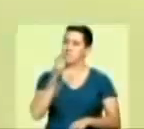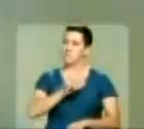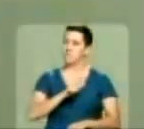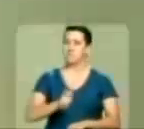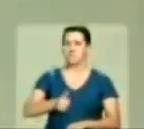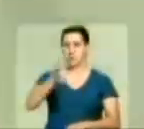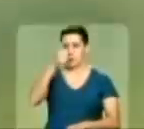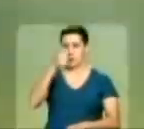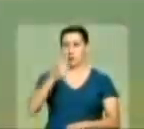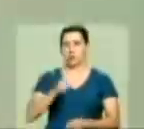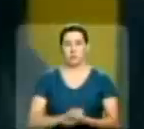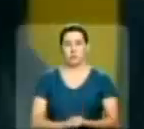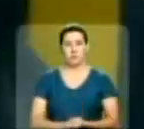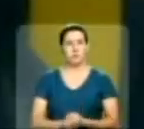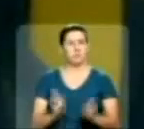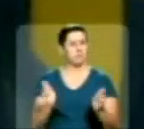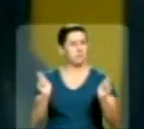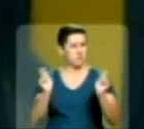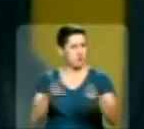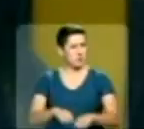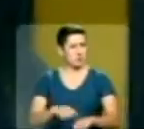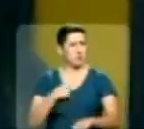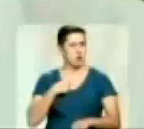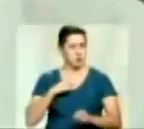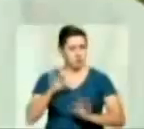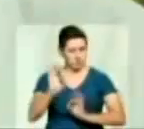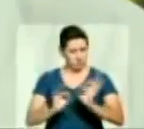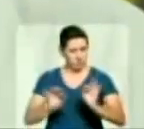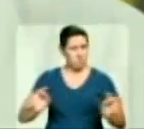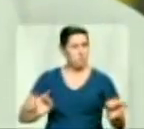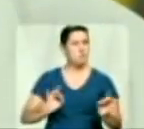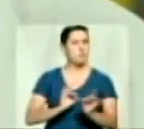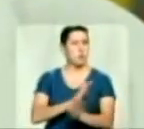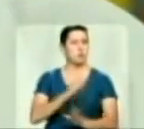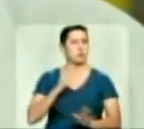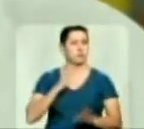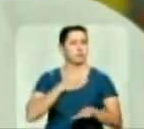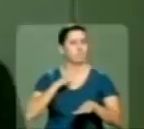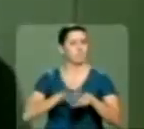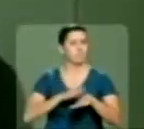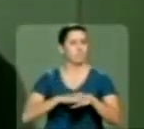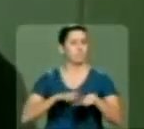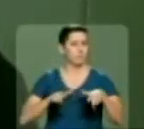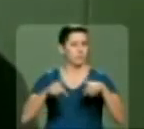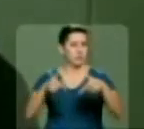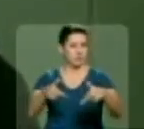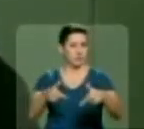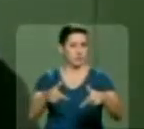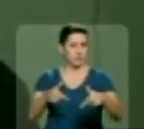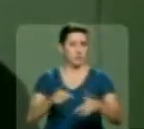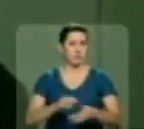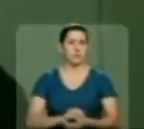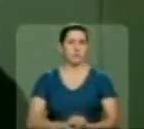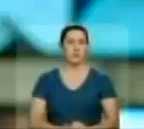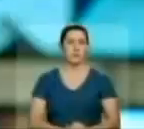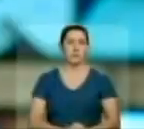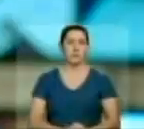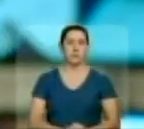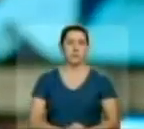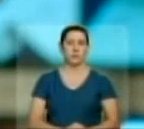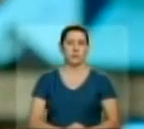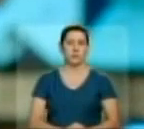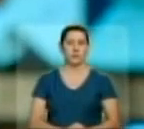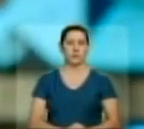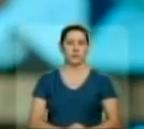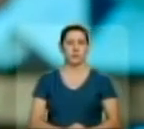cara é diferente. João Dória aí, João Dória, João Dória, pra mudar a vida